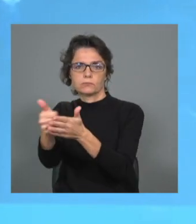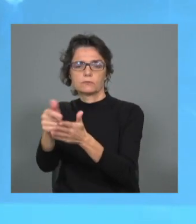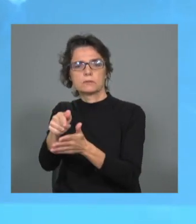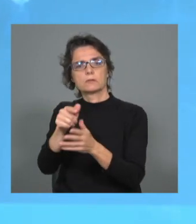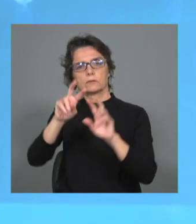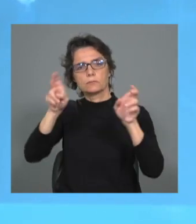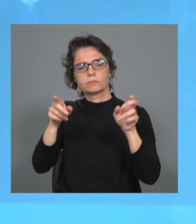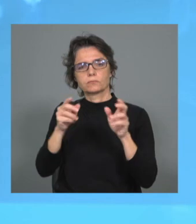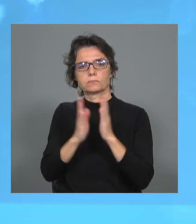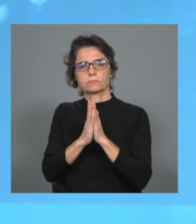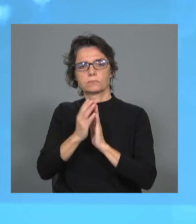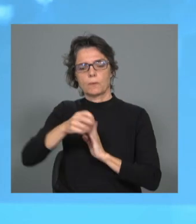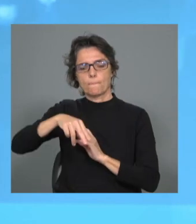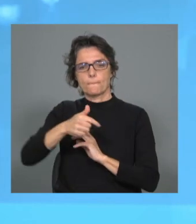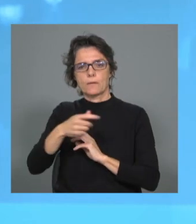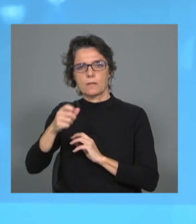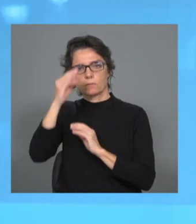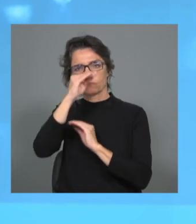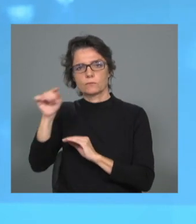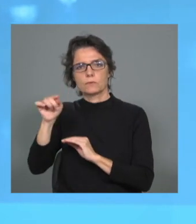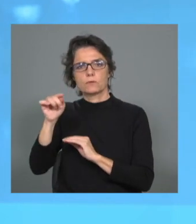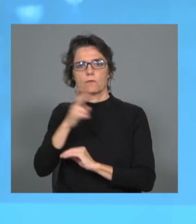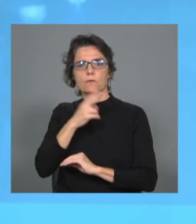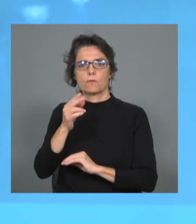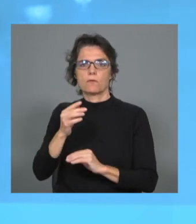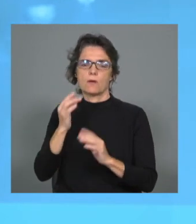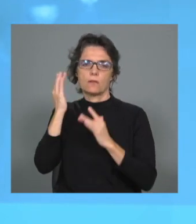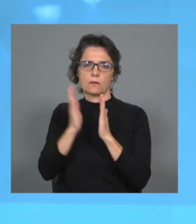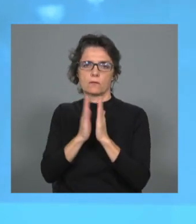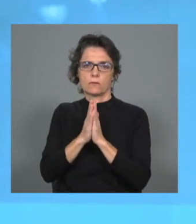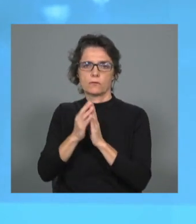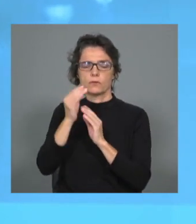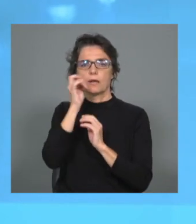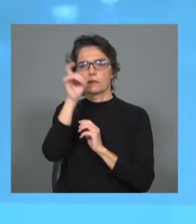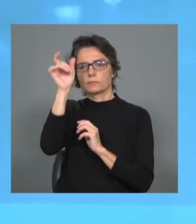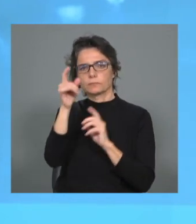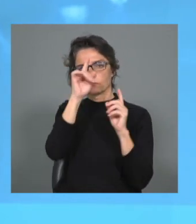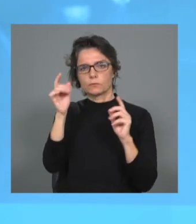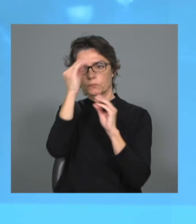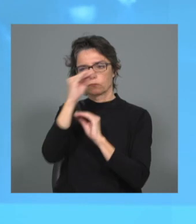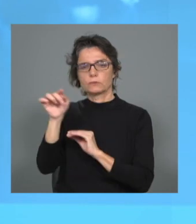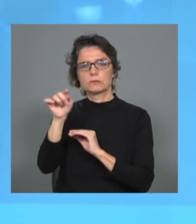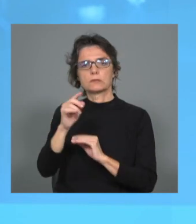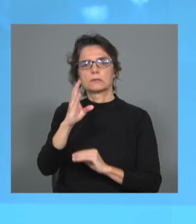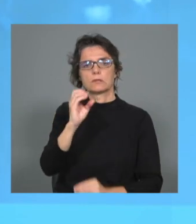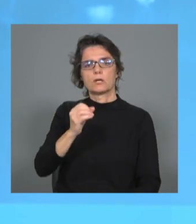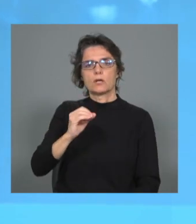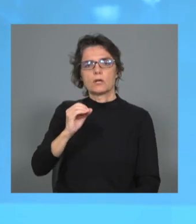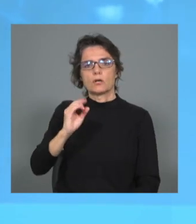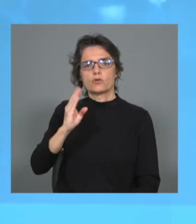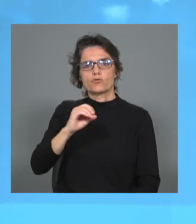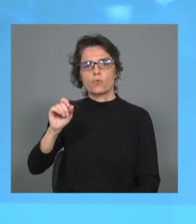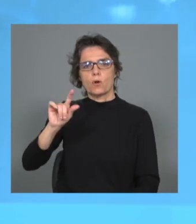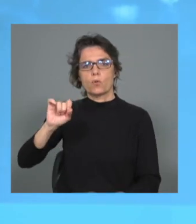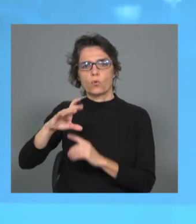pela Faculdade de Teologia, tendo por formador o professor Padre João Lourenço, hoje convidado do programa Eclésia. Muito boa